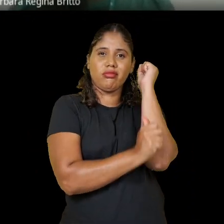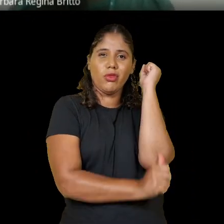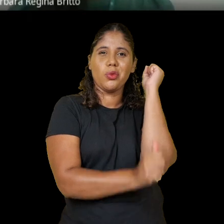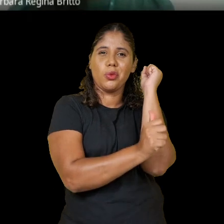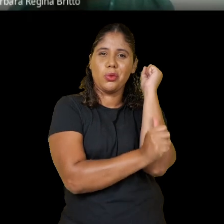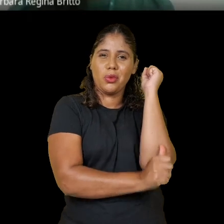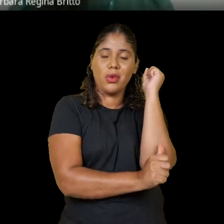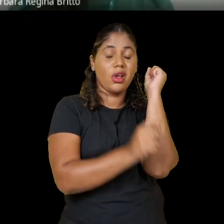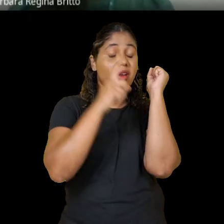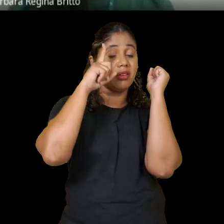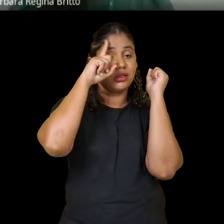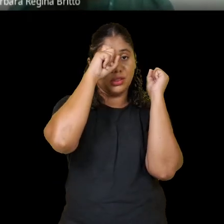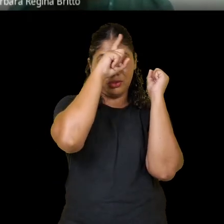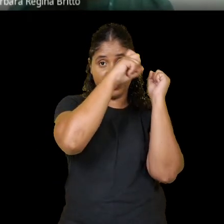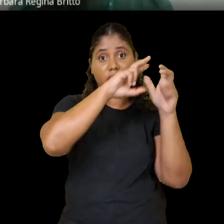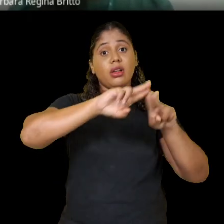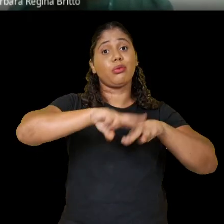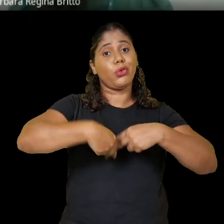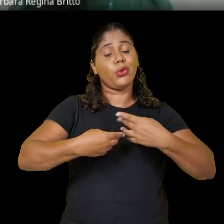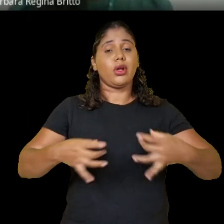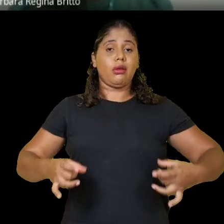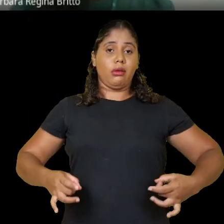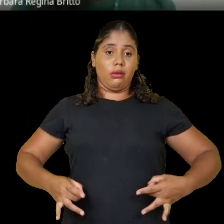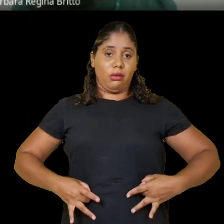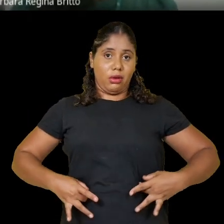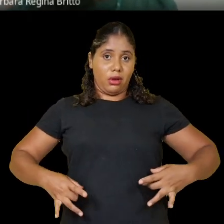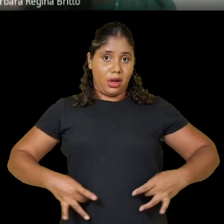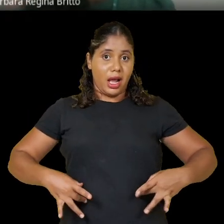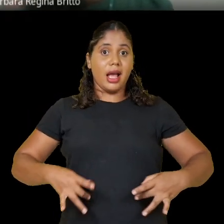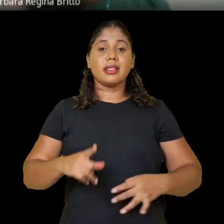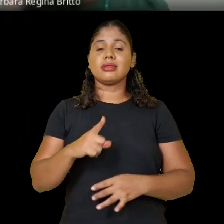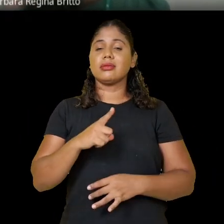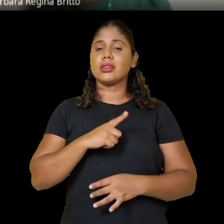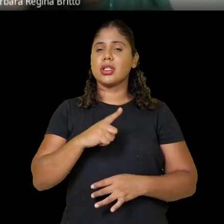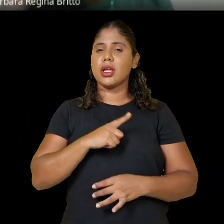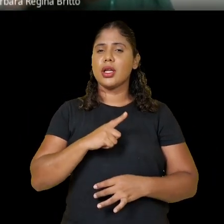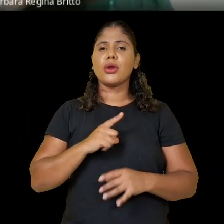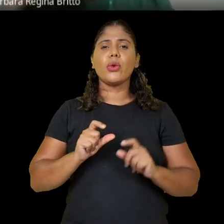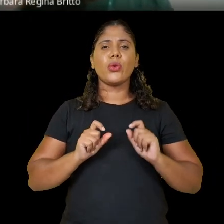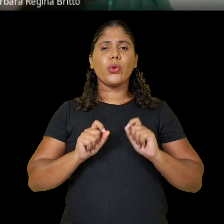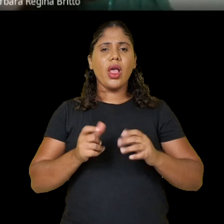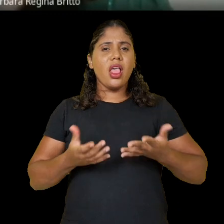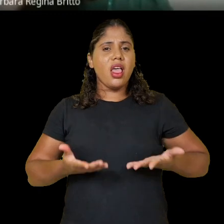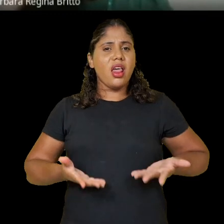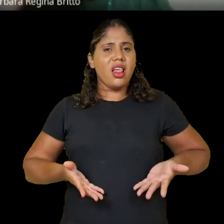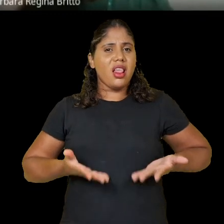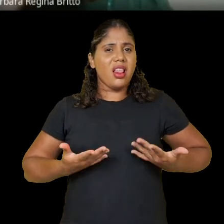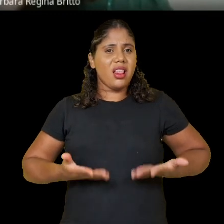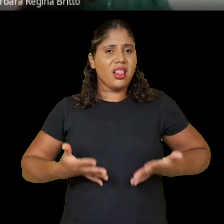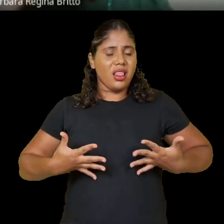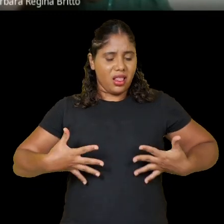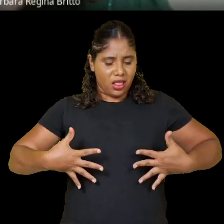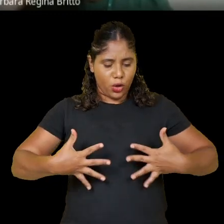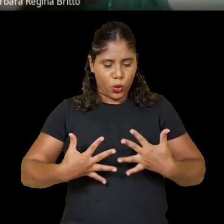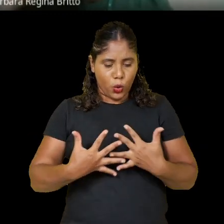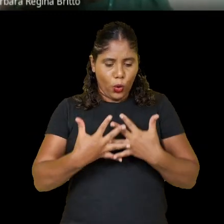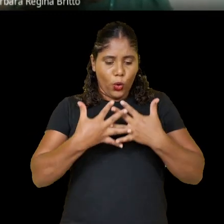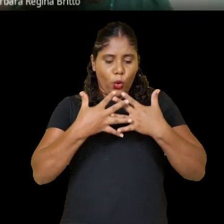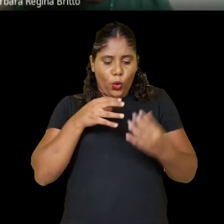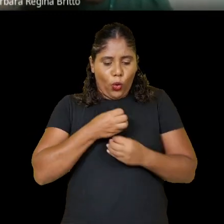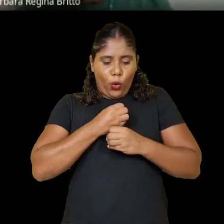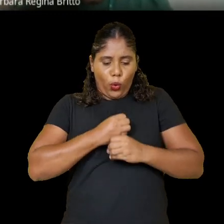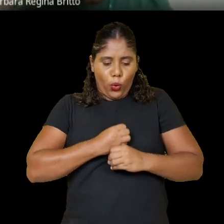E aí também esse relaxamento da musculatura lisa, ele vai causar um relaxamento